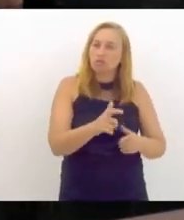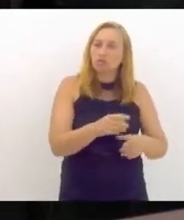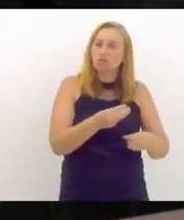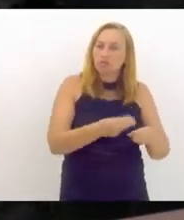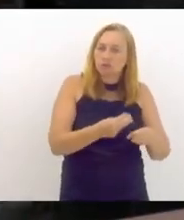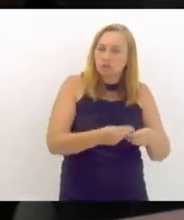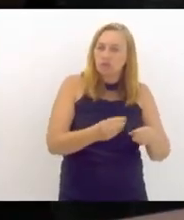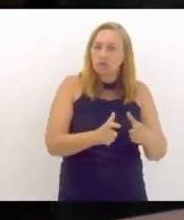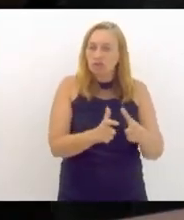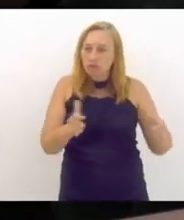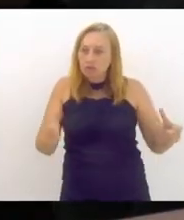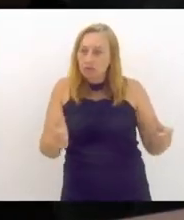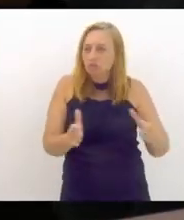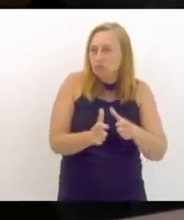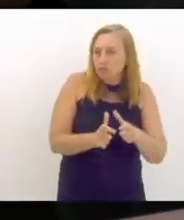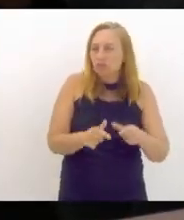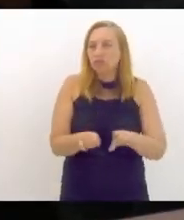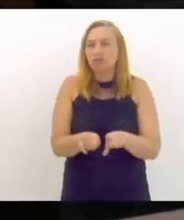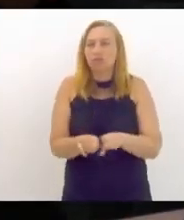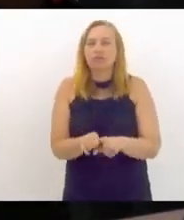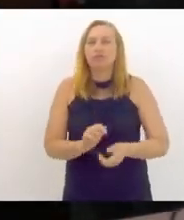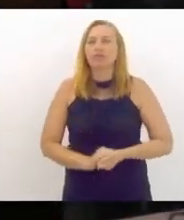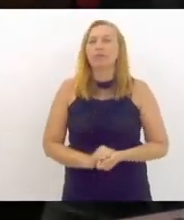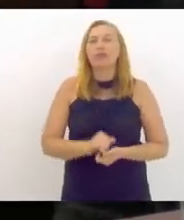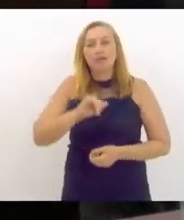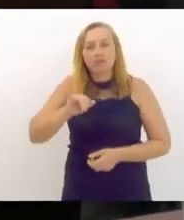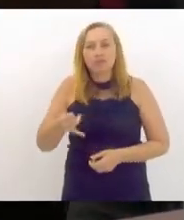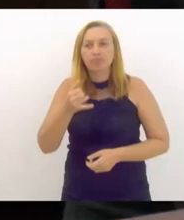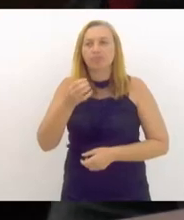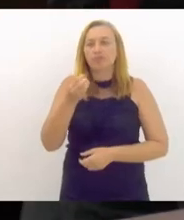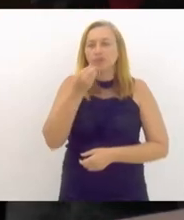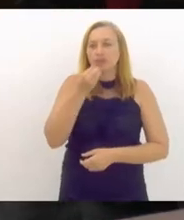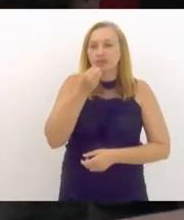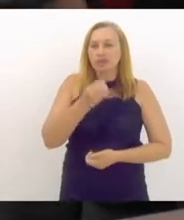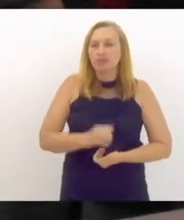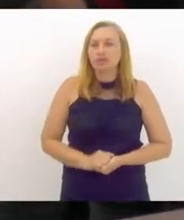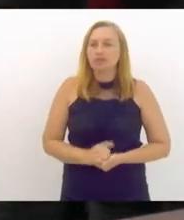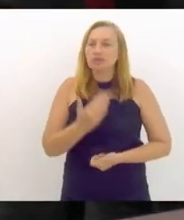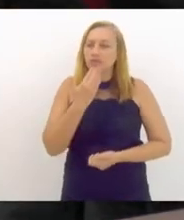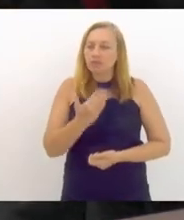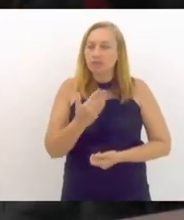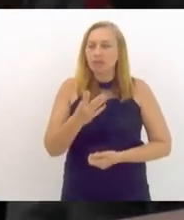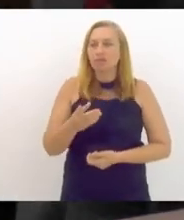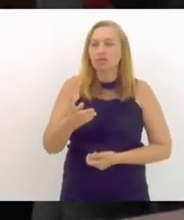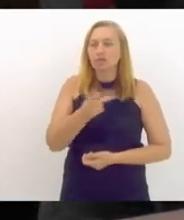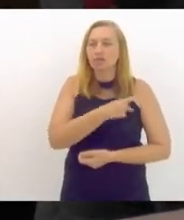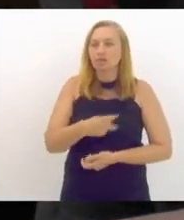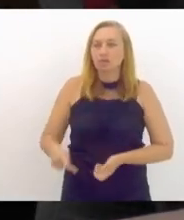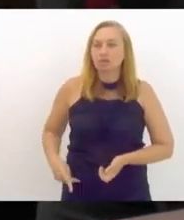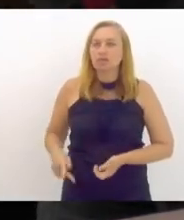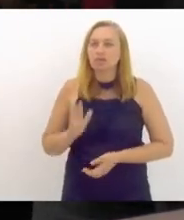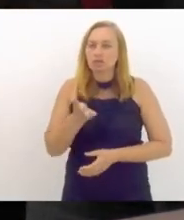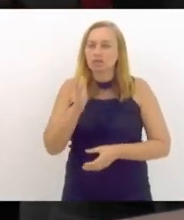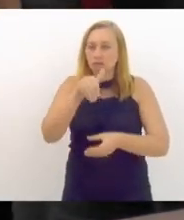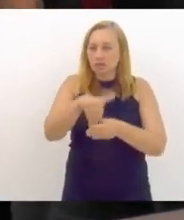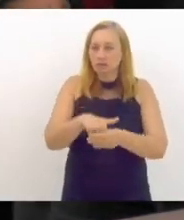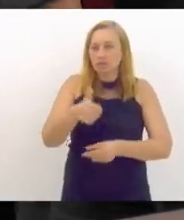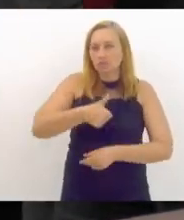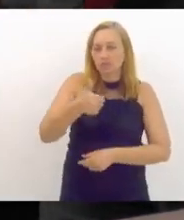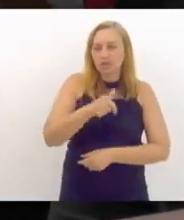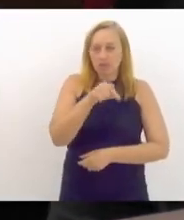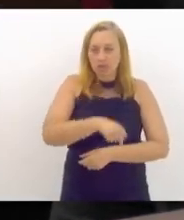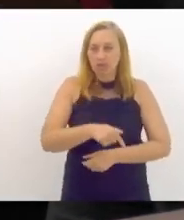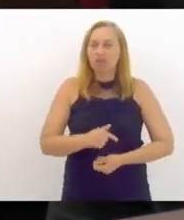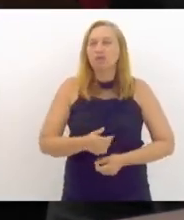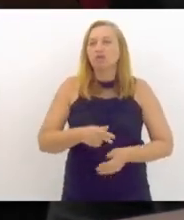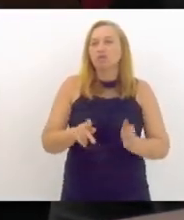também como os municípios de menor porte. E queria aproveitar a oportunidade de solicitar ao presidente que já foi votado aqui em primeira